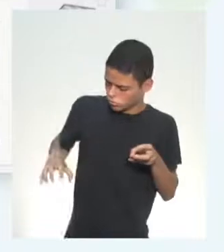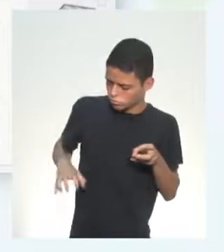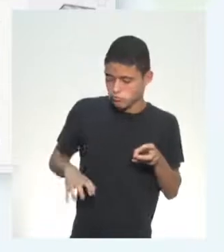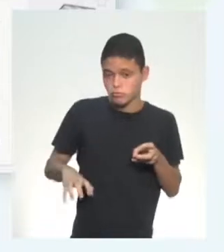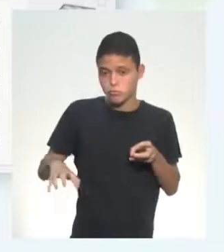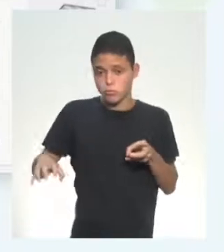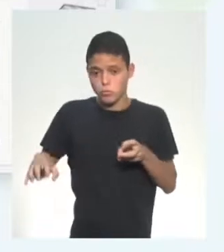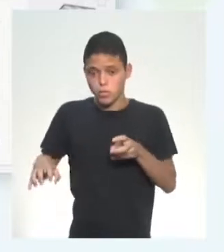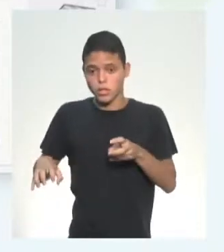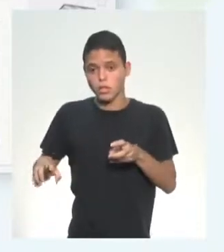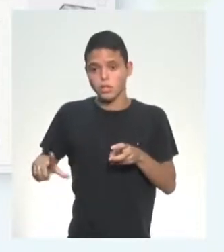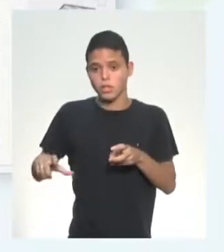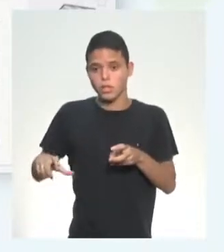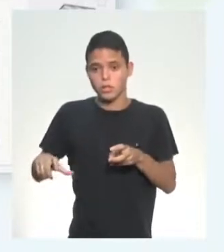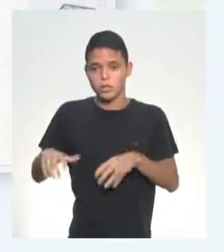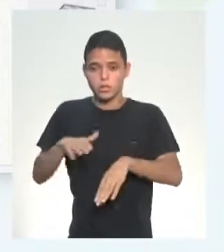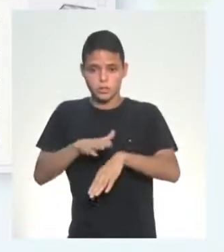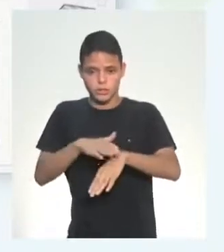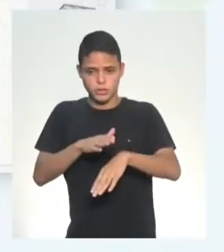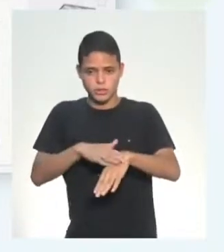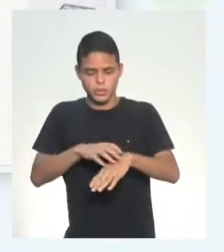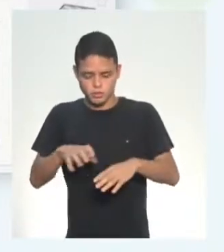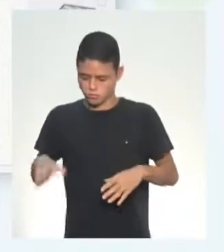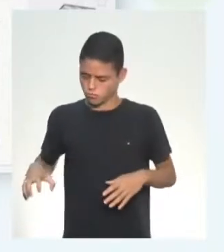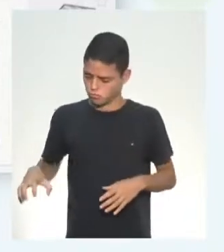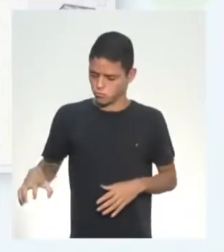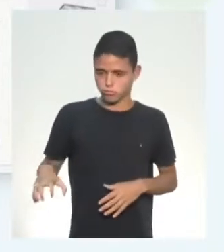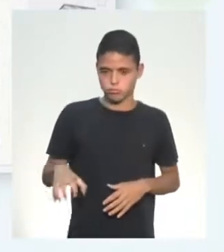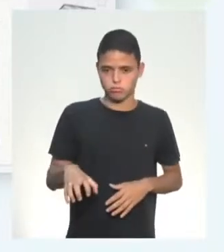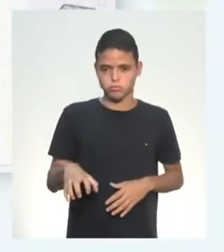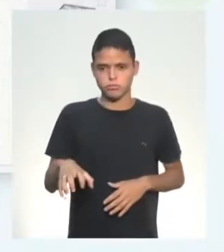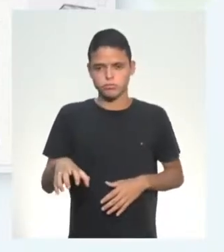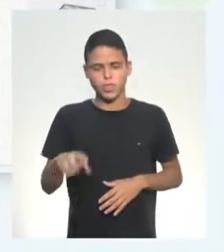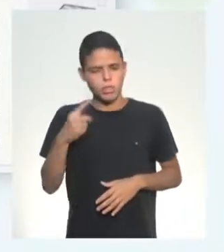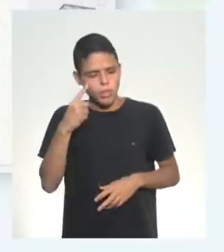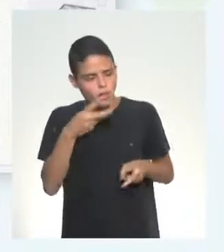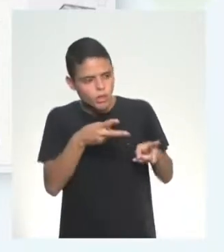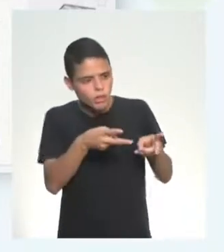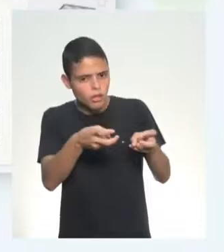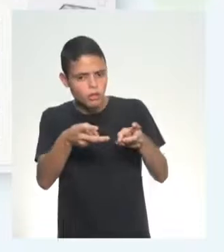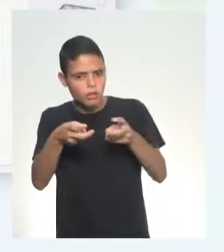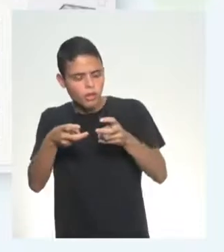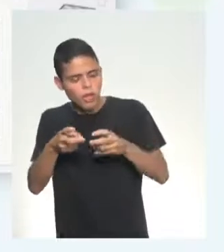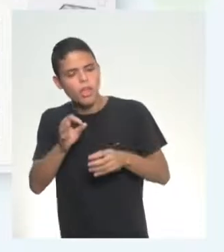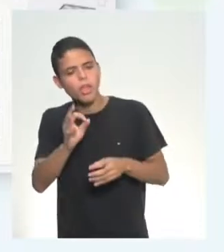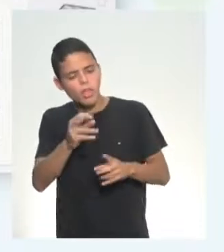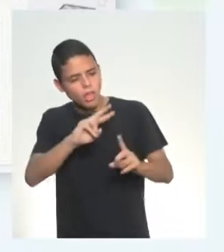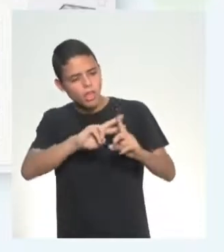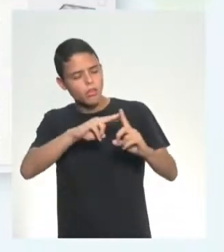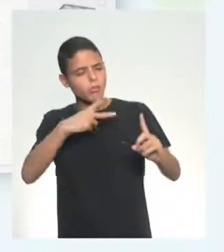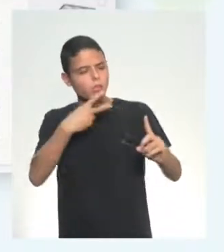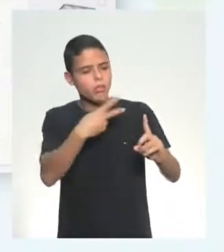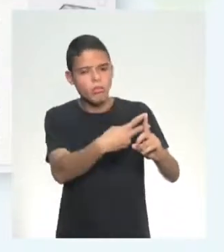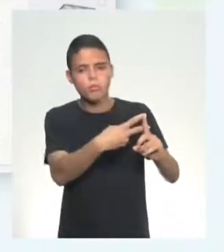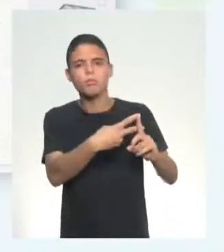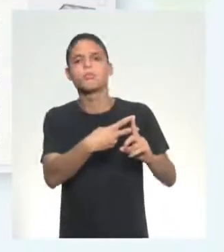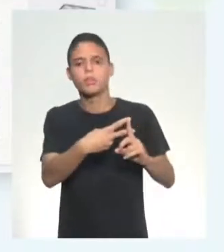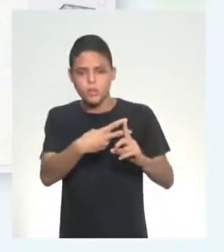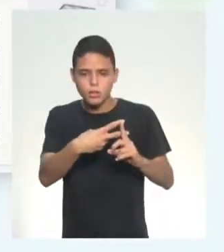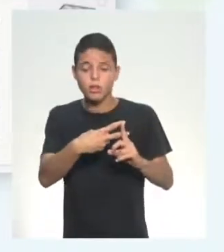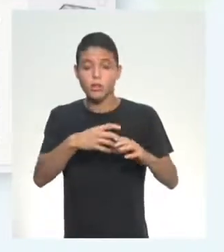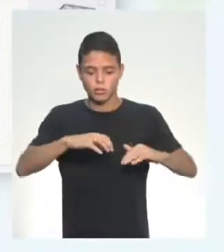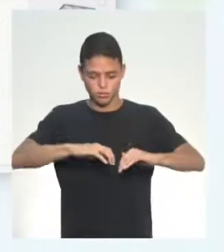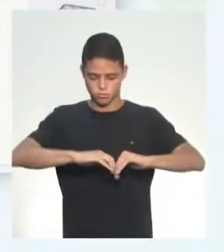aí e arrasta, você vai ver que sim, foi duplicado. Tirei uma outra caixa de dentro da